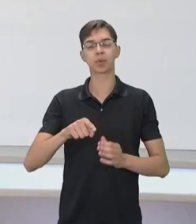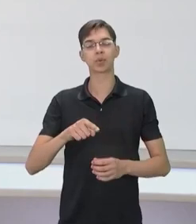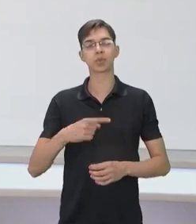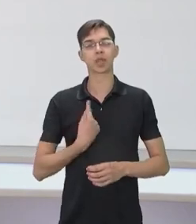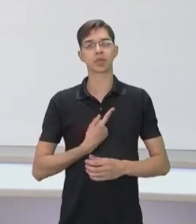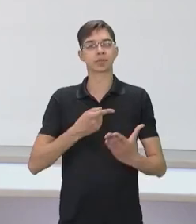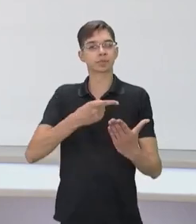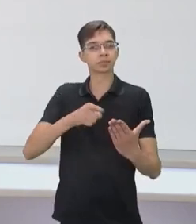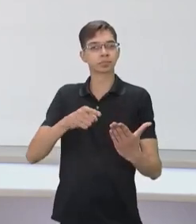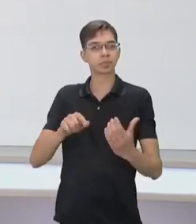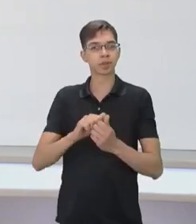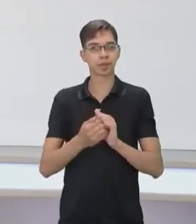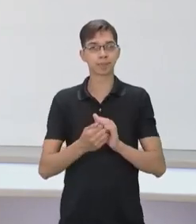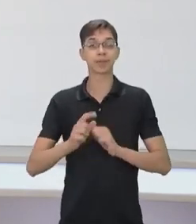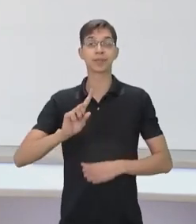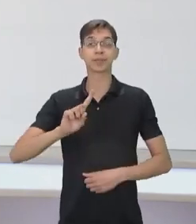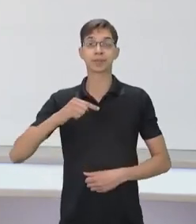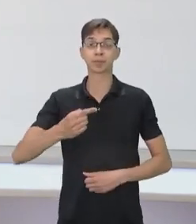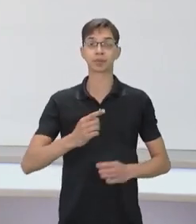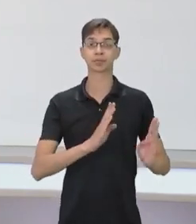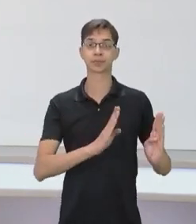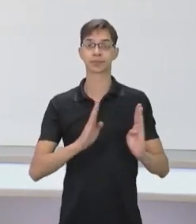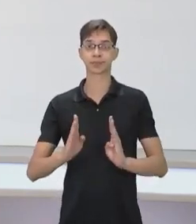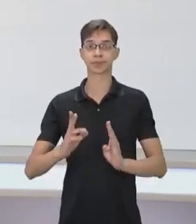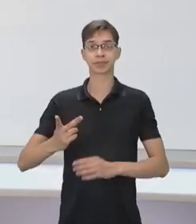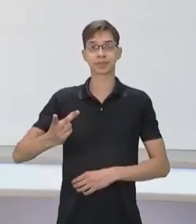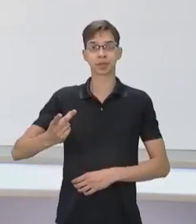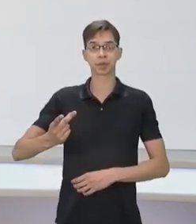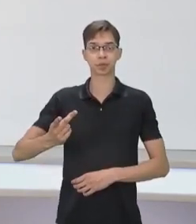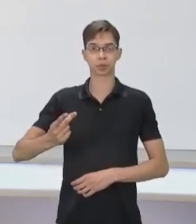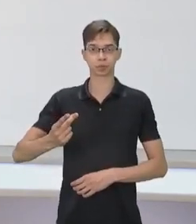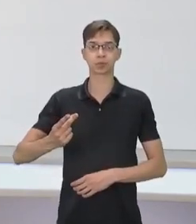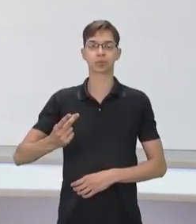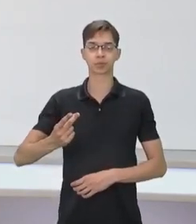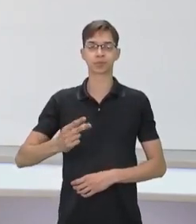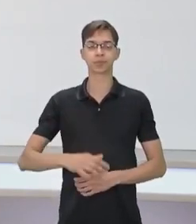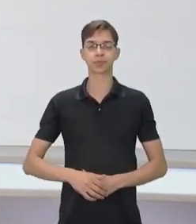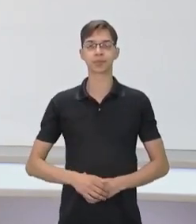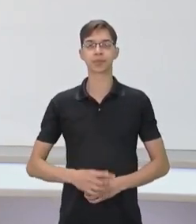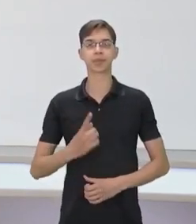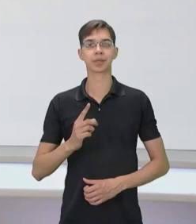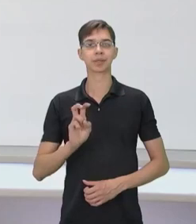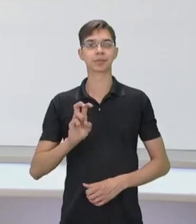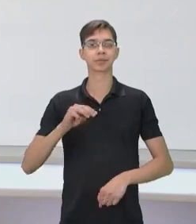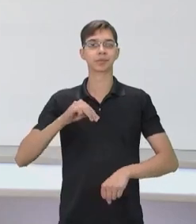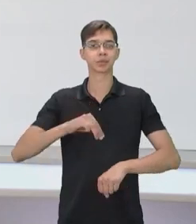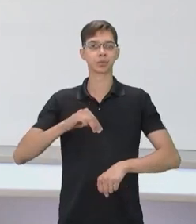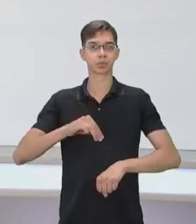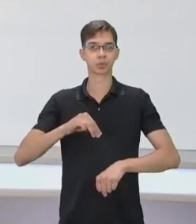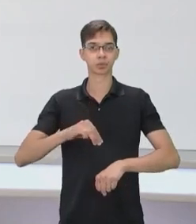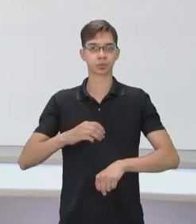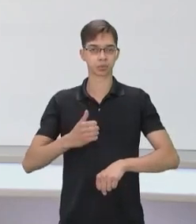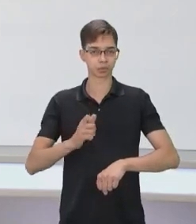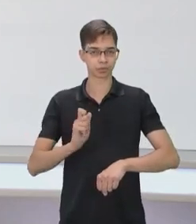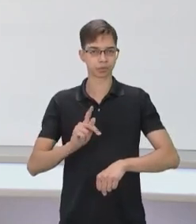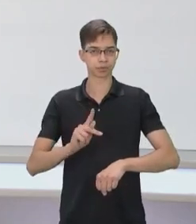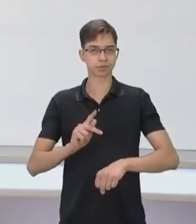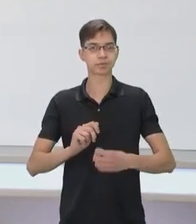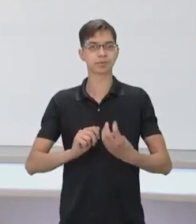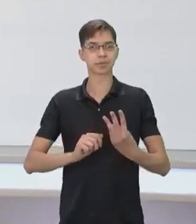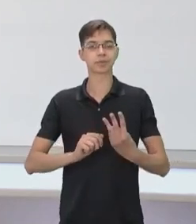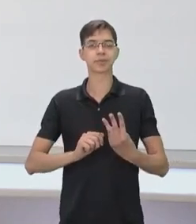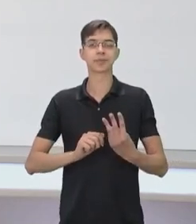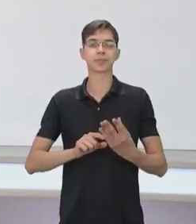próximos, no outro bloco, né, de gravação, a gente vai fazer os outros 15 minutos com mais 3 questões.